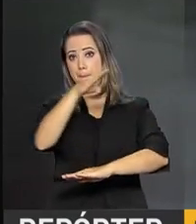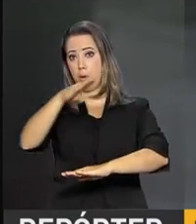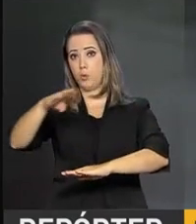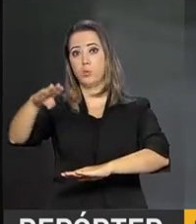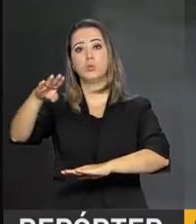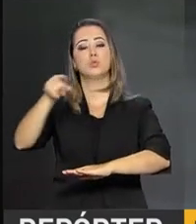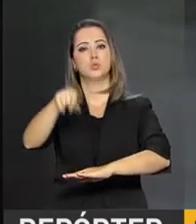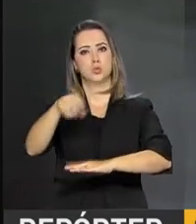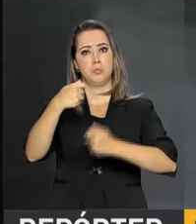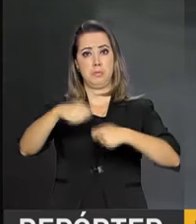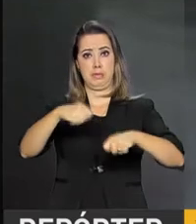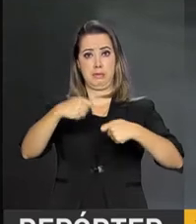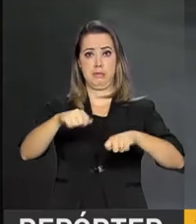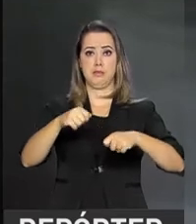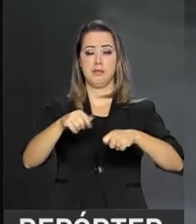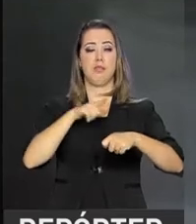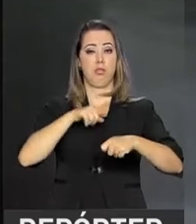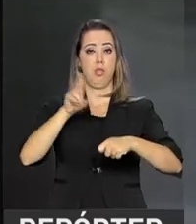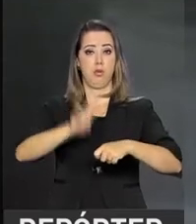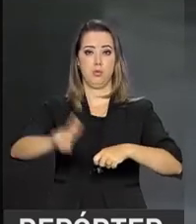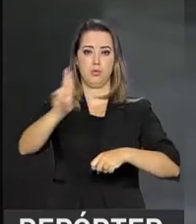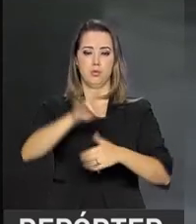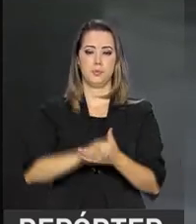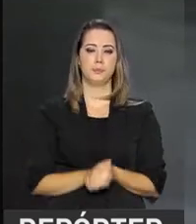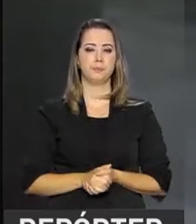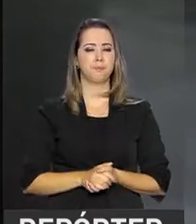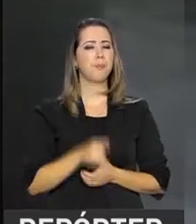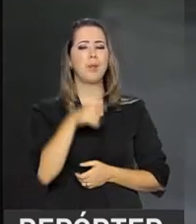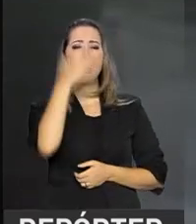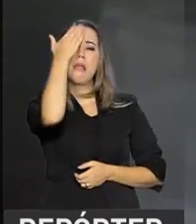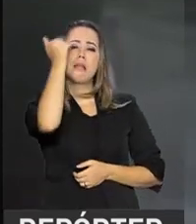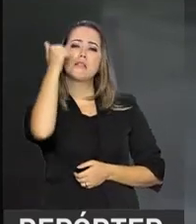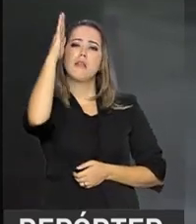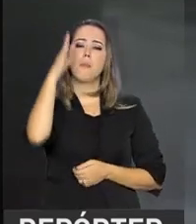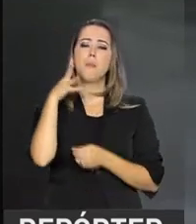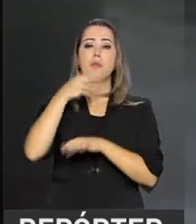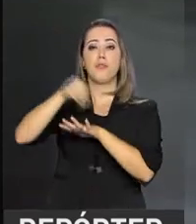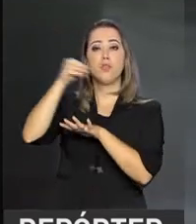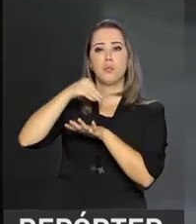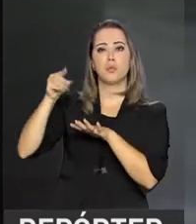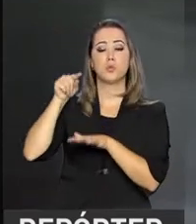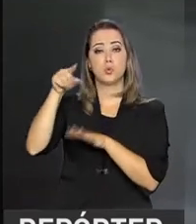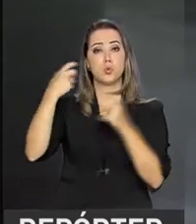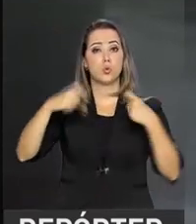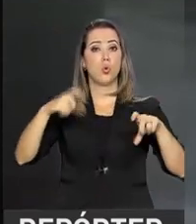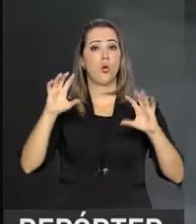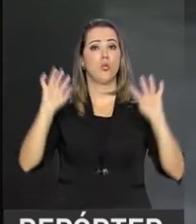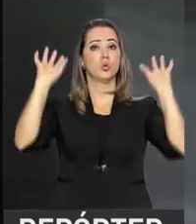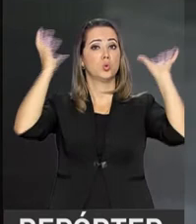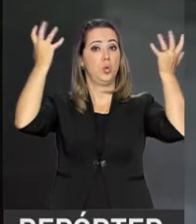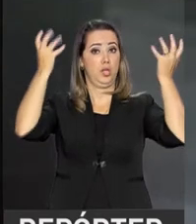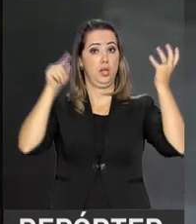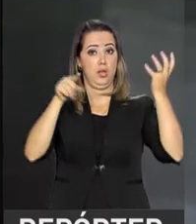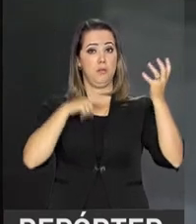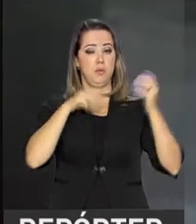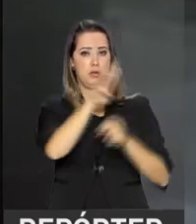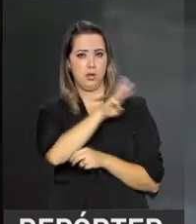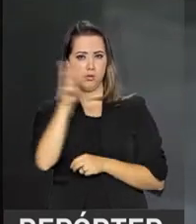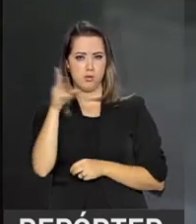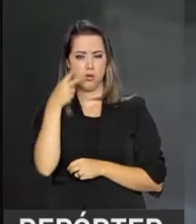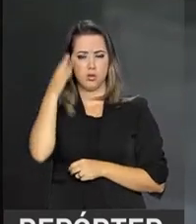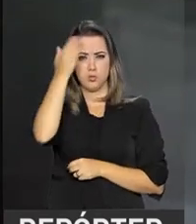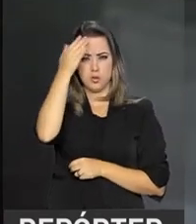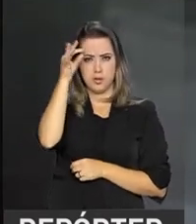tráfego ela seja imobilizado bom para quem quiser buscar mais informações sobre as condições lá na rodovia vocês têm um site com informações